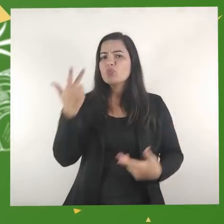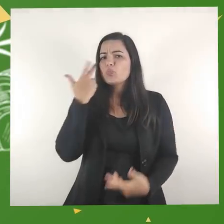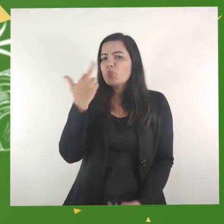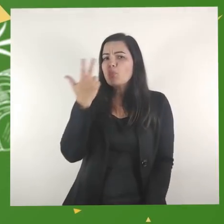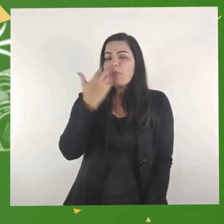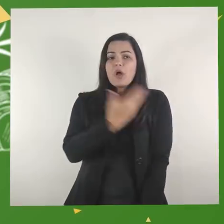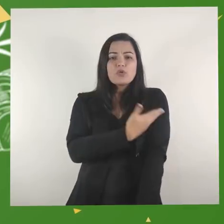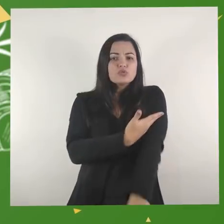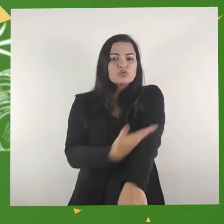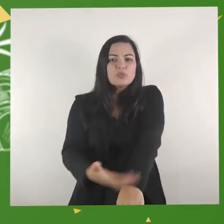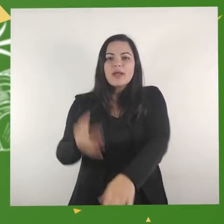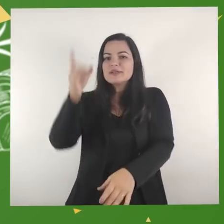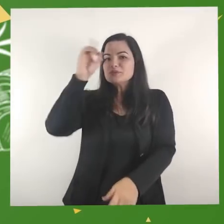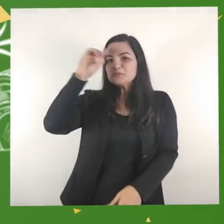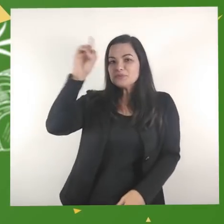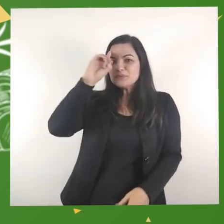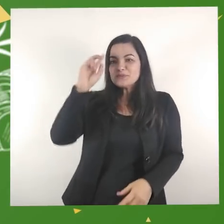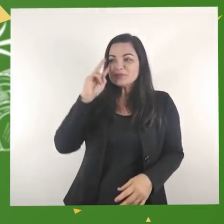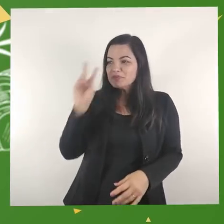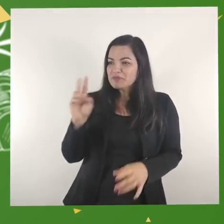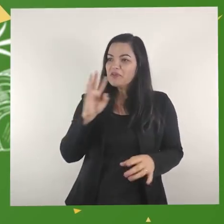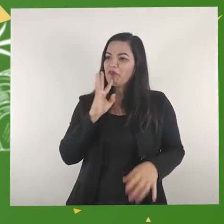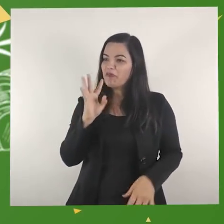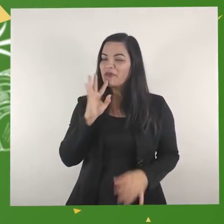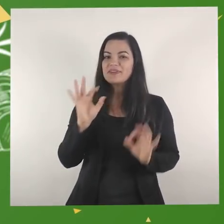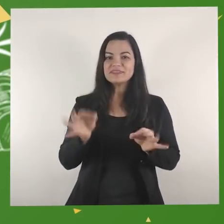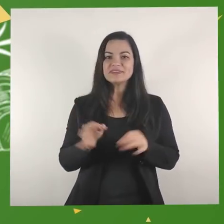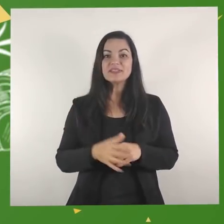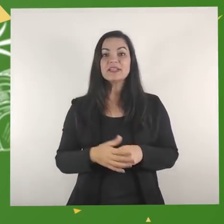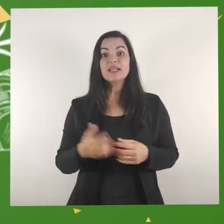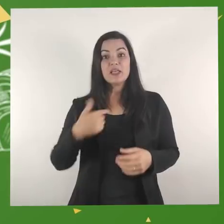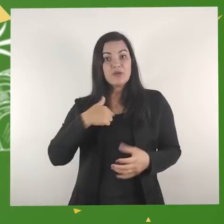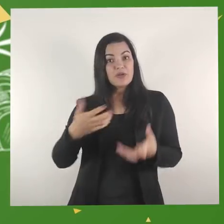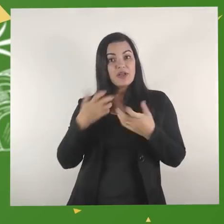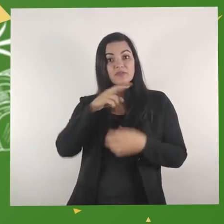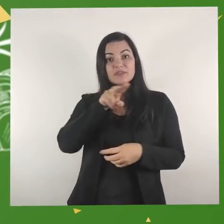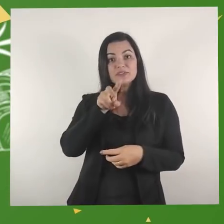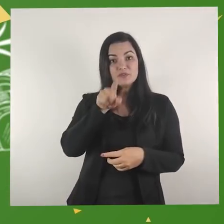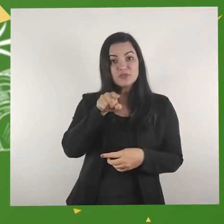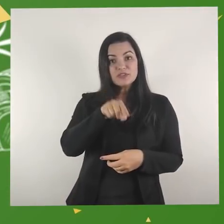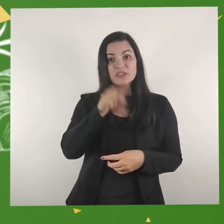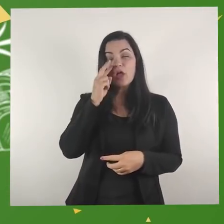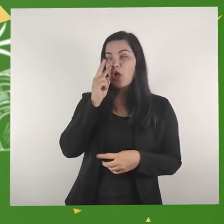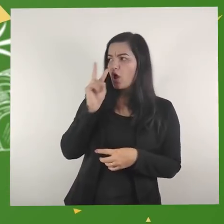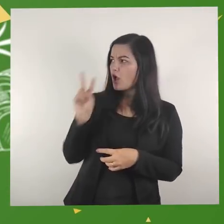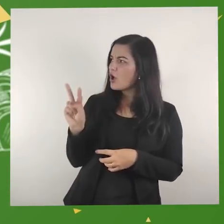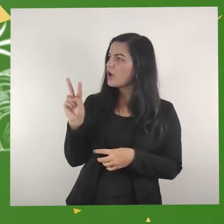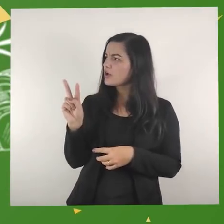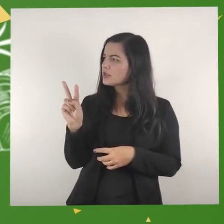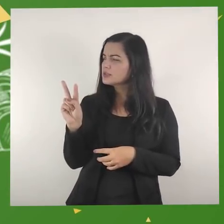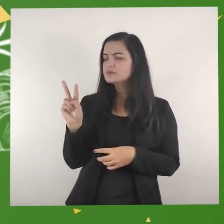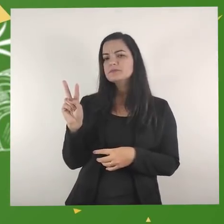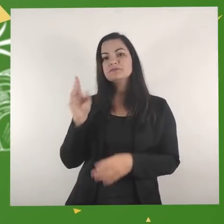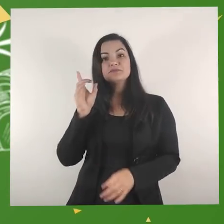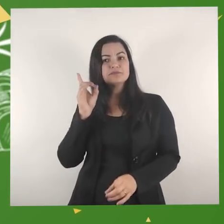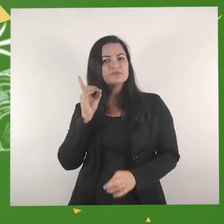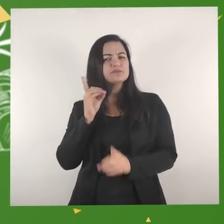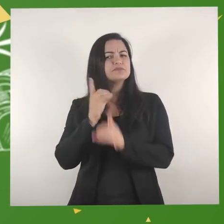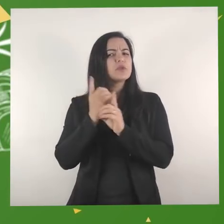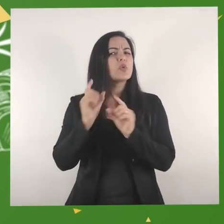comuns no nosso dia a dia. A Pro quer que você olhe para esse objeto